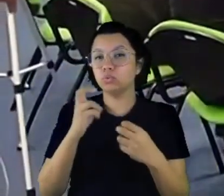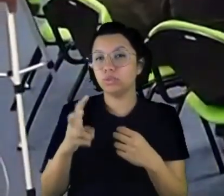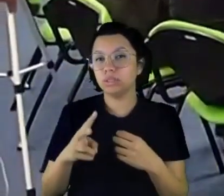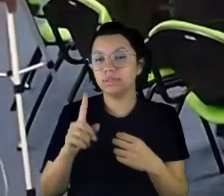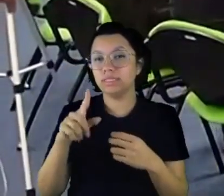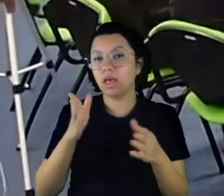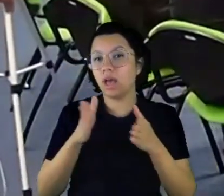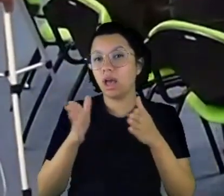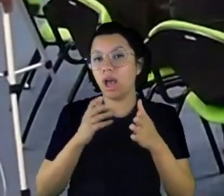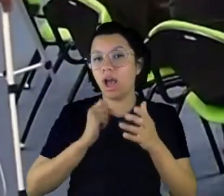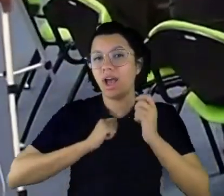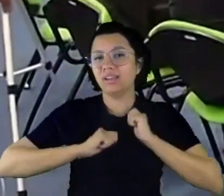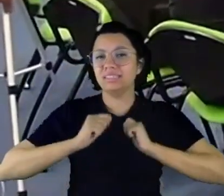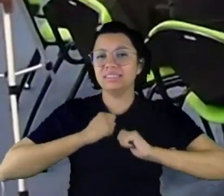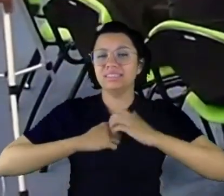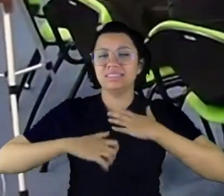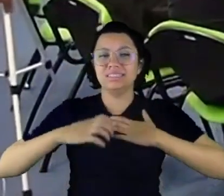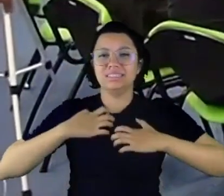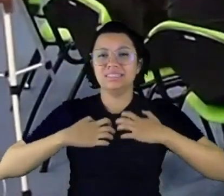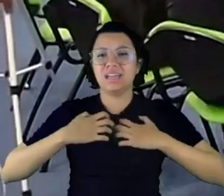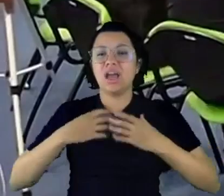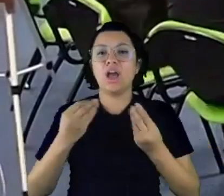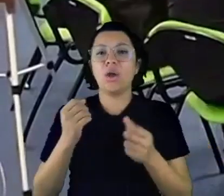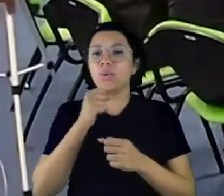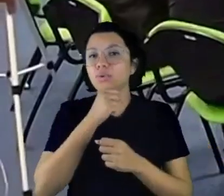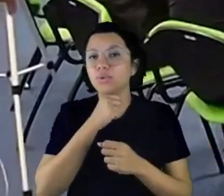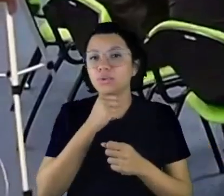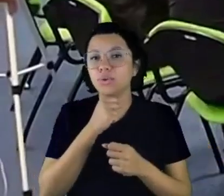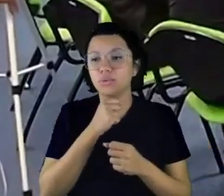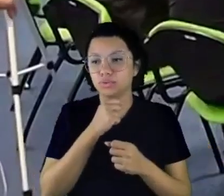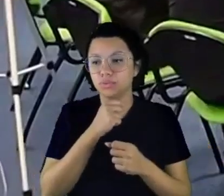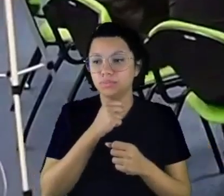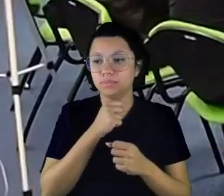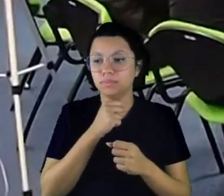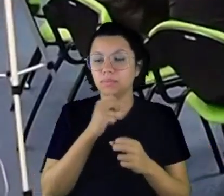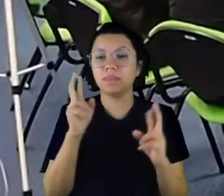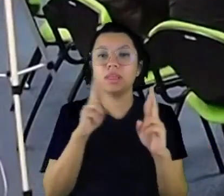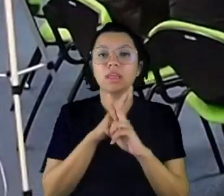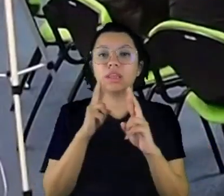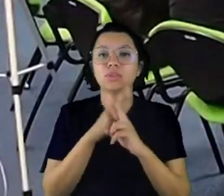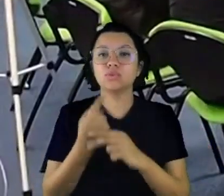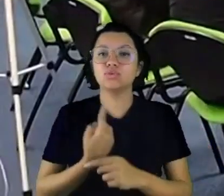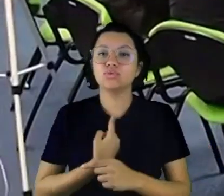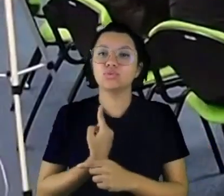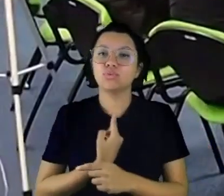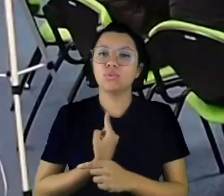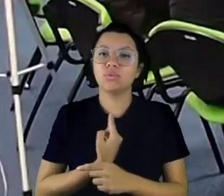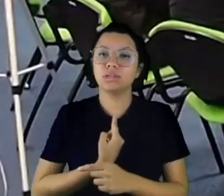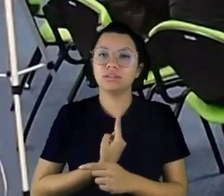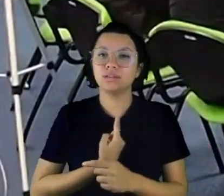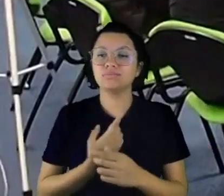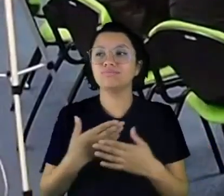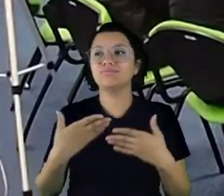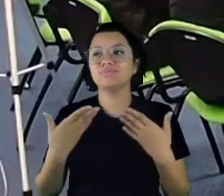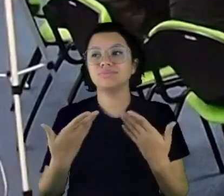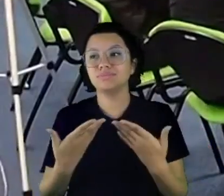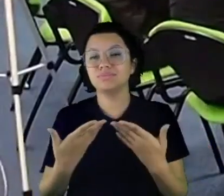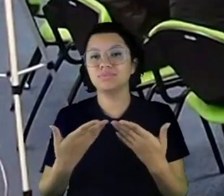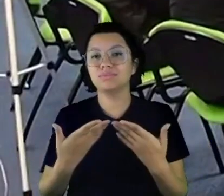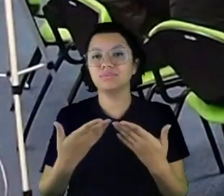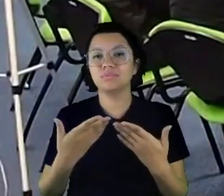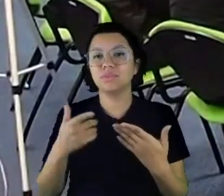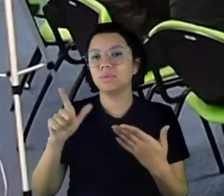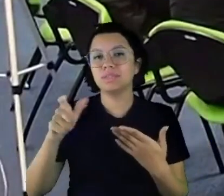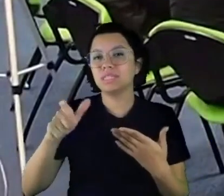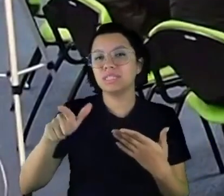de angústia para muitos idosos, né? A noite, ela se relaciona à solidão. Então, inconscientemente, eles fazem